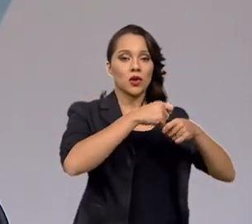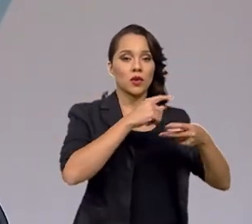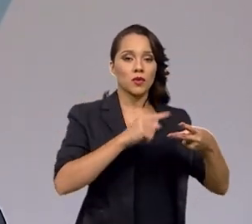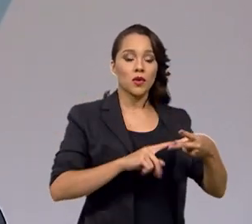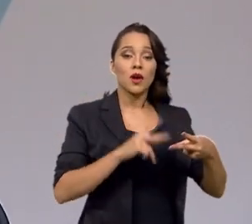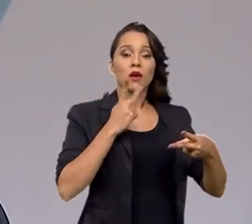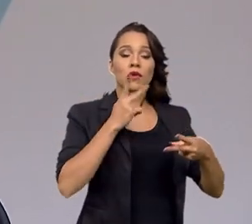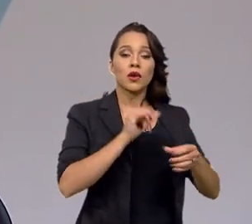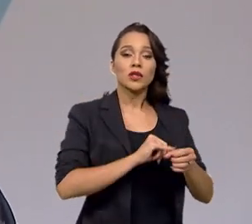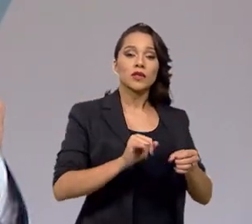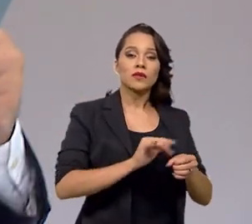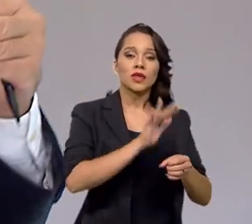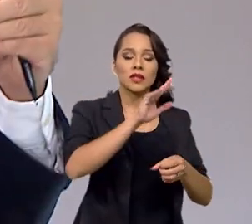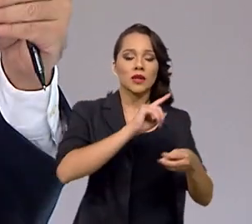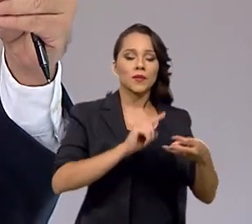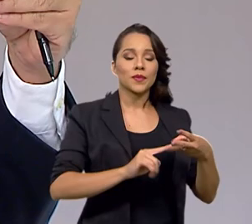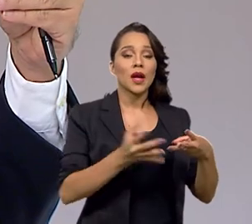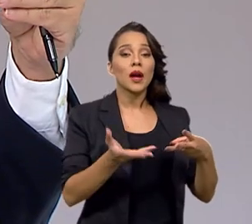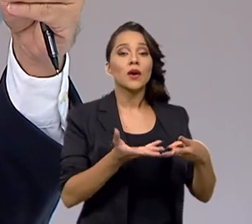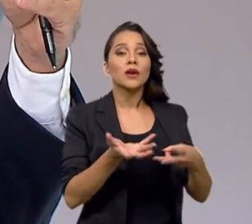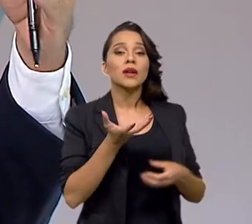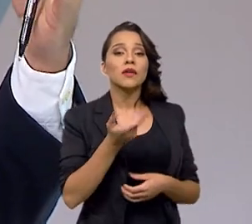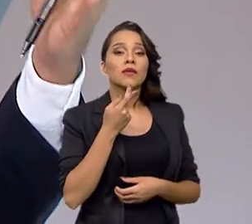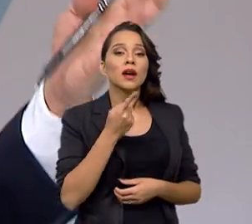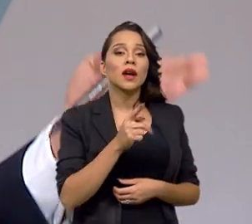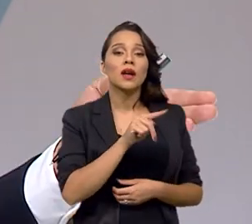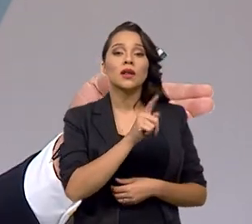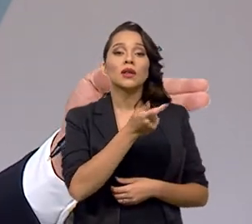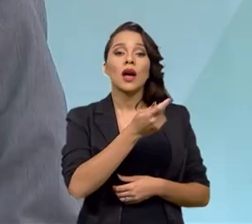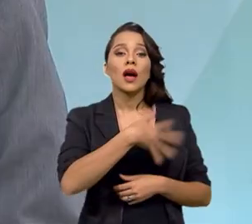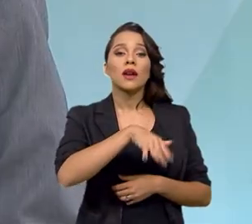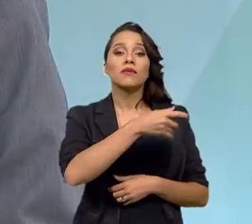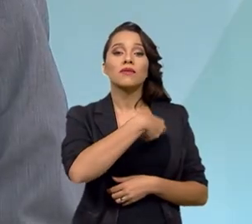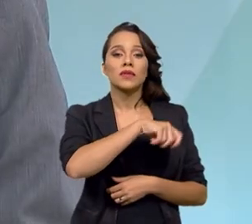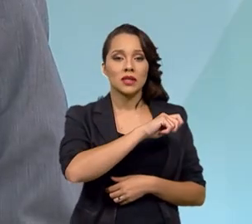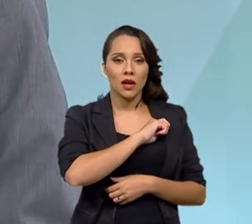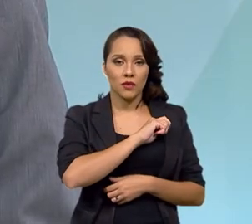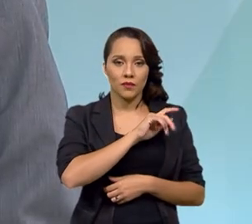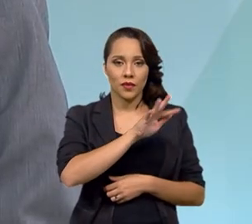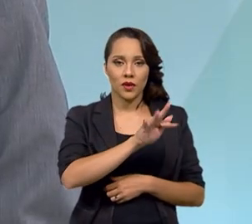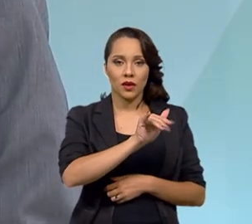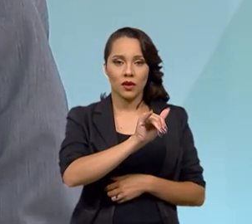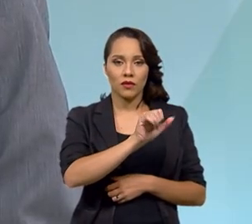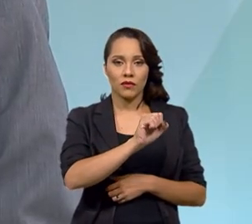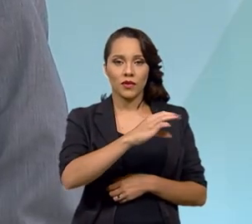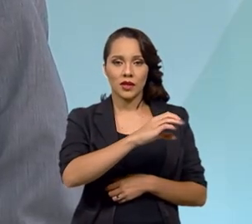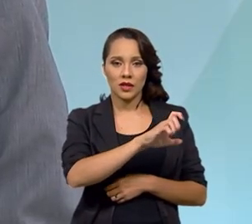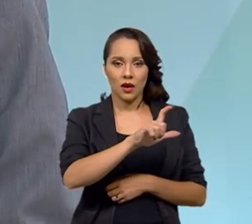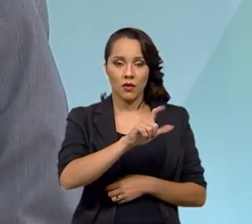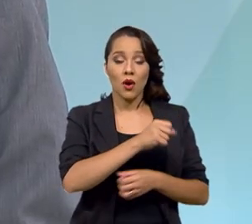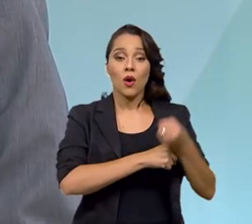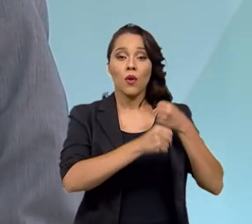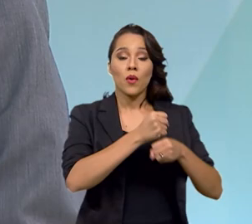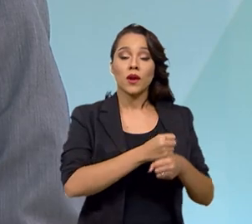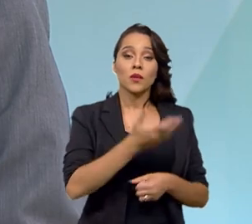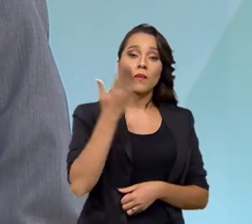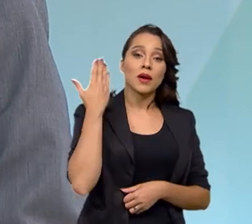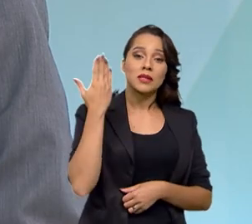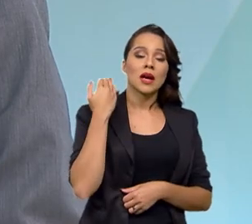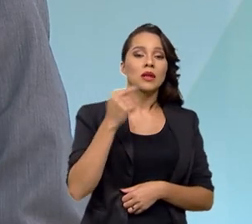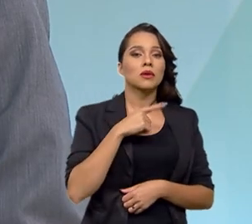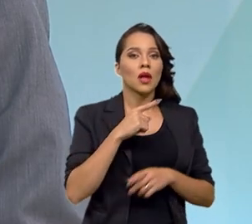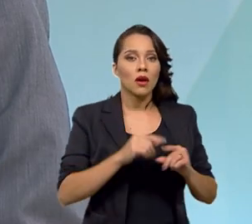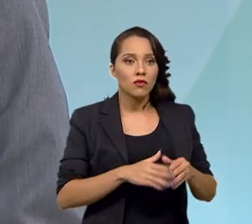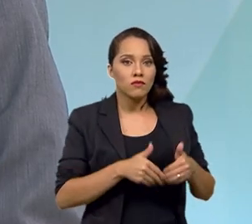falamos de inflação agora queria falar da questão fiscal no ano passado a gente ter um super a e